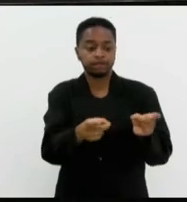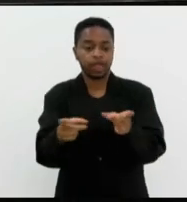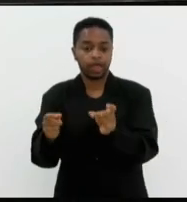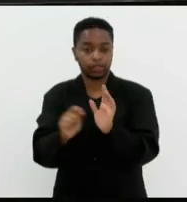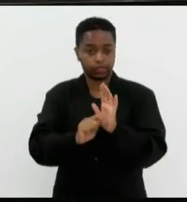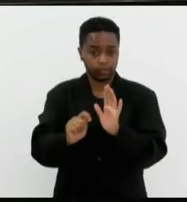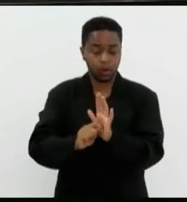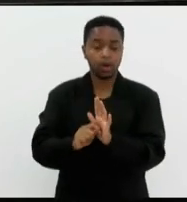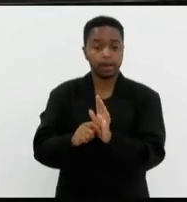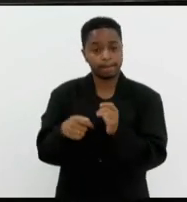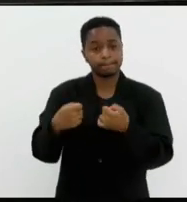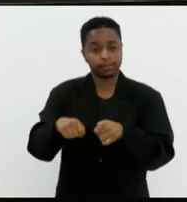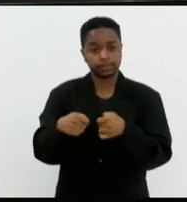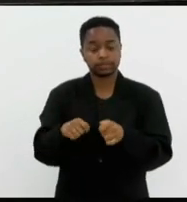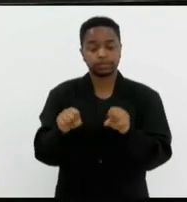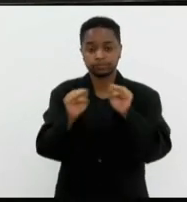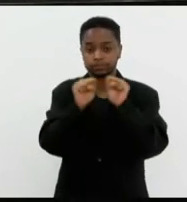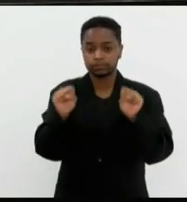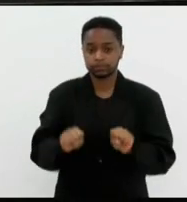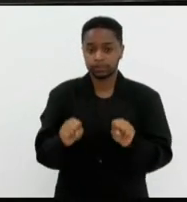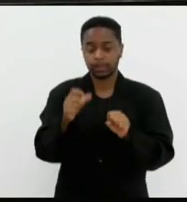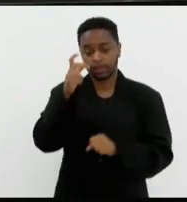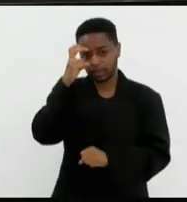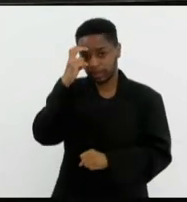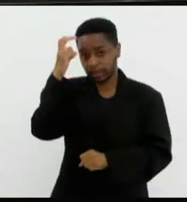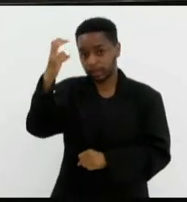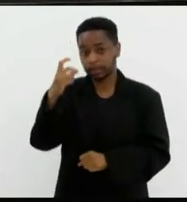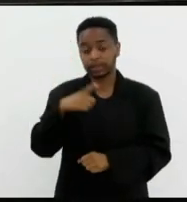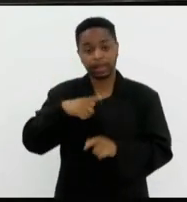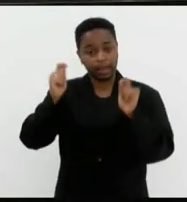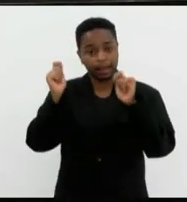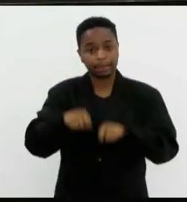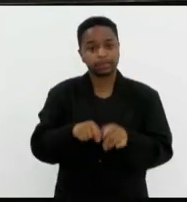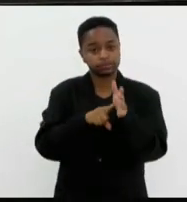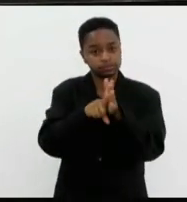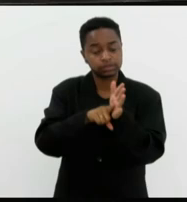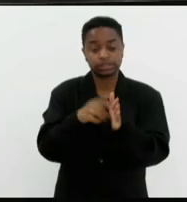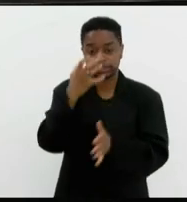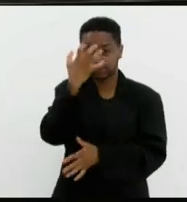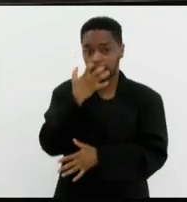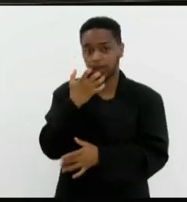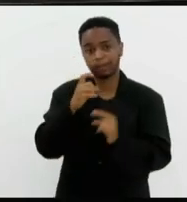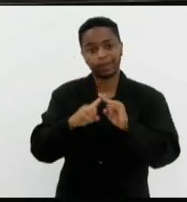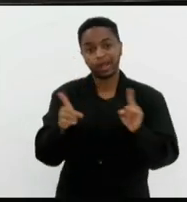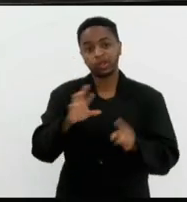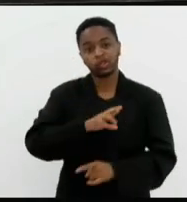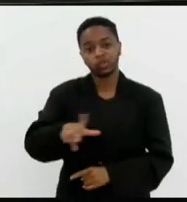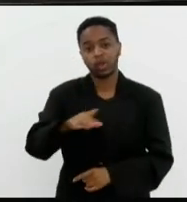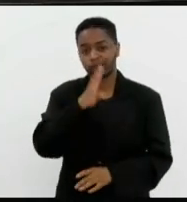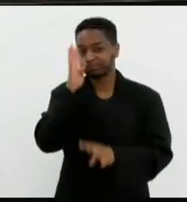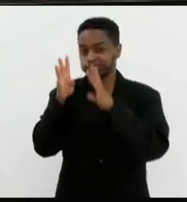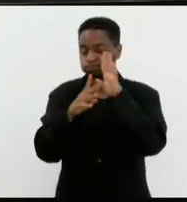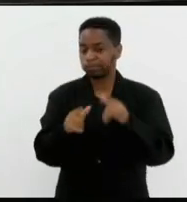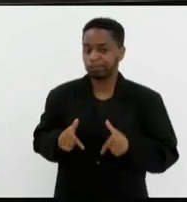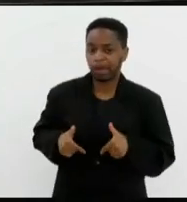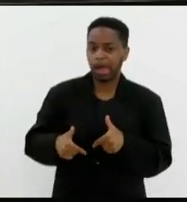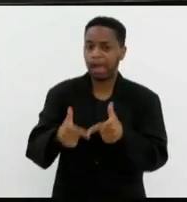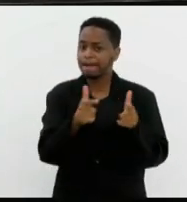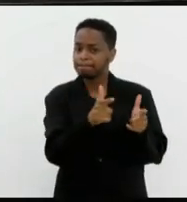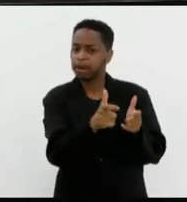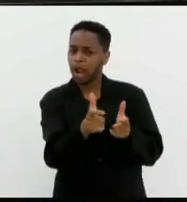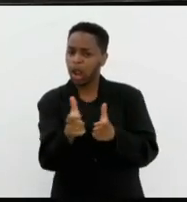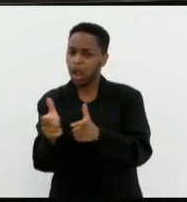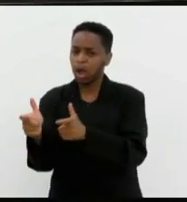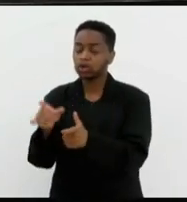de inteligência com capacidade de investigação séria e não de forma ostensiva, que só